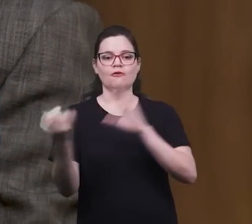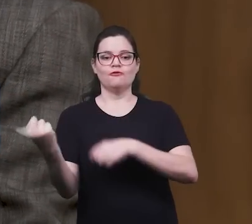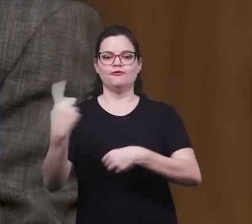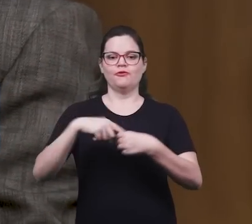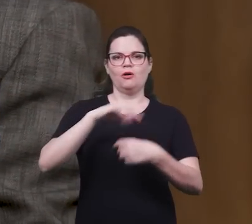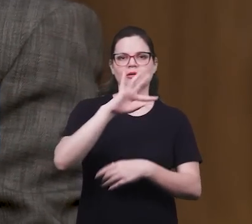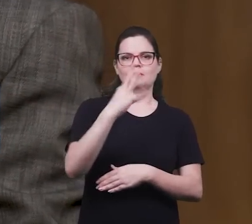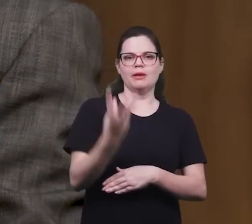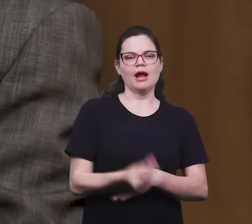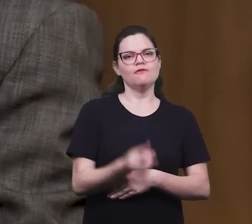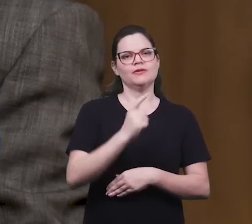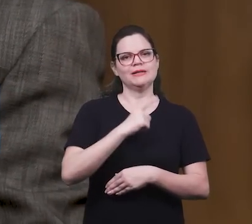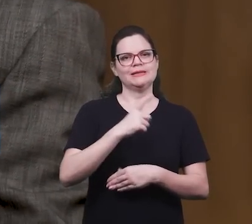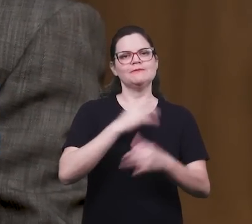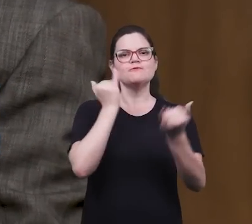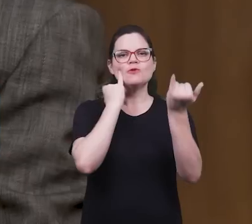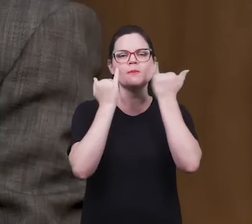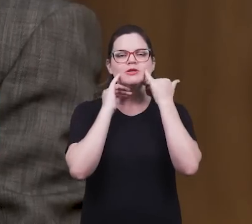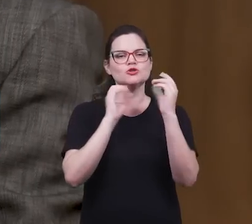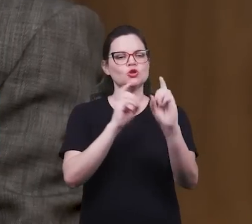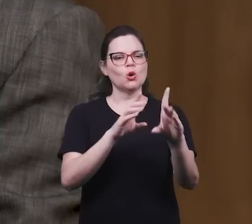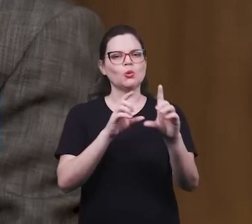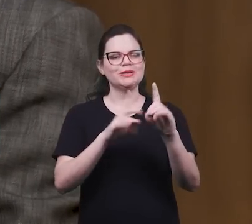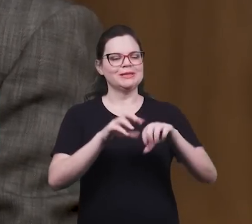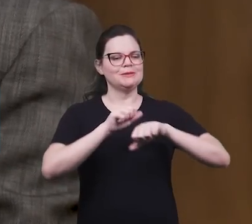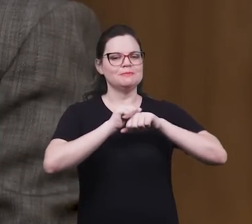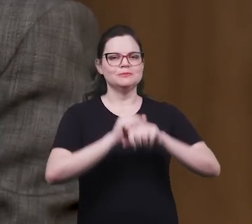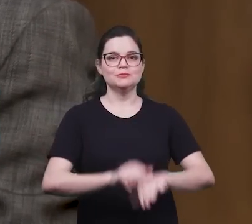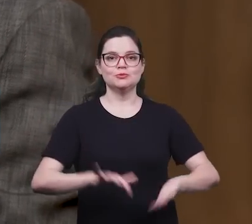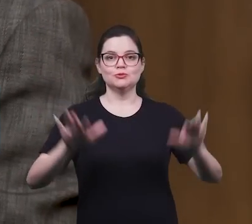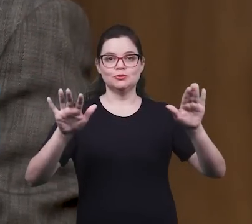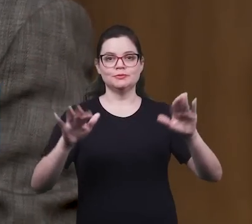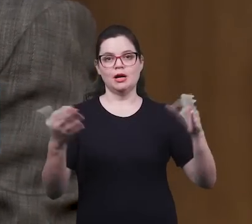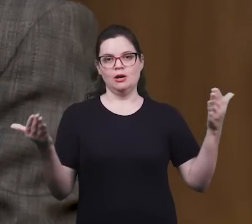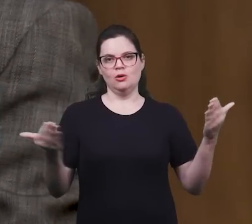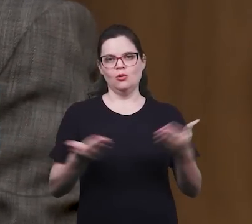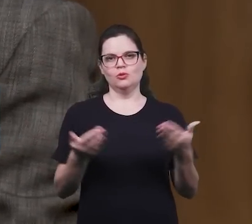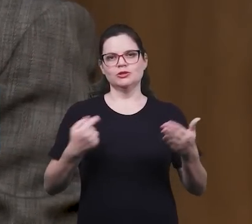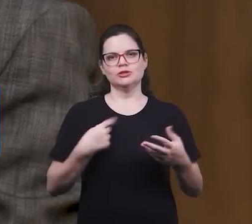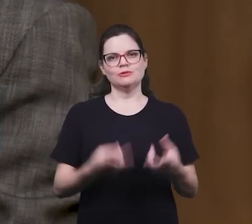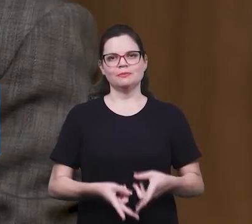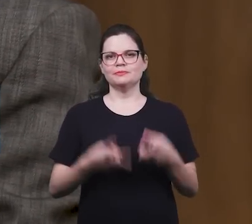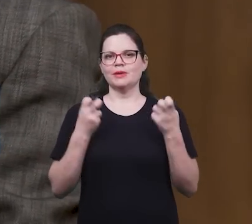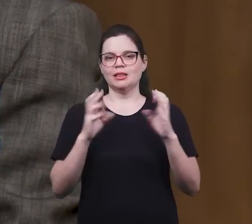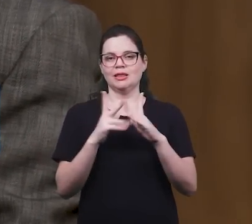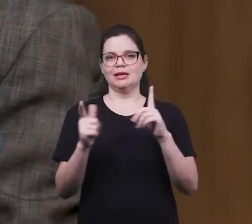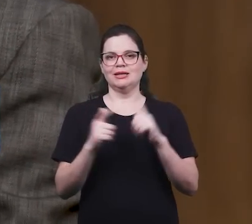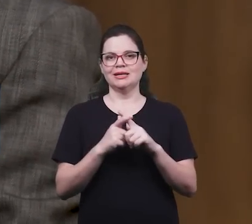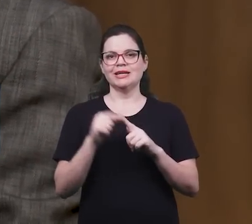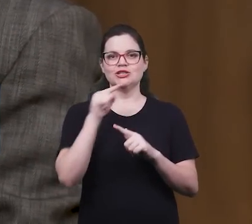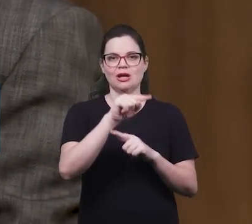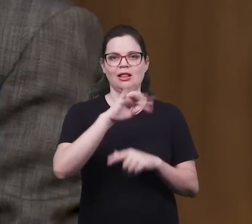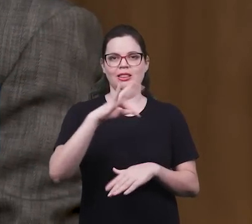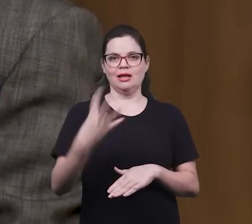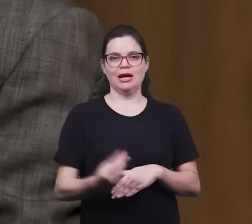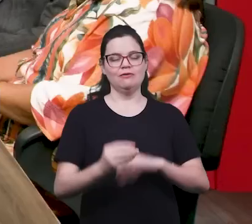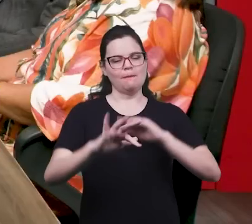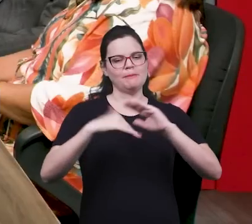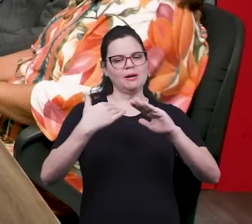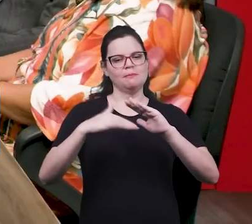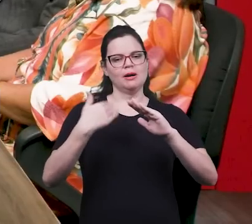lá com bastante material, e as igrejas participando. Hoje, por exemplo, tem uma participação notável na escola bíblica de igrejas nossas na Sim.